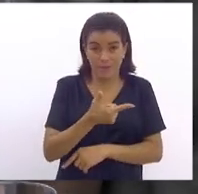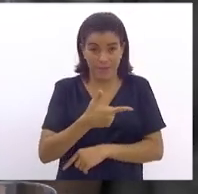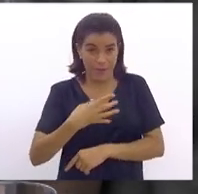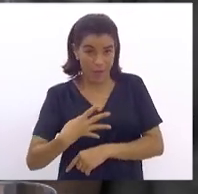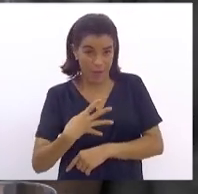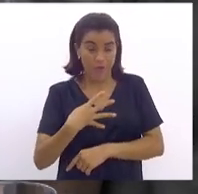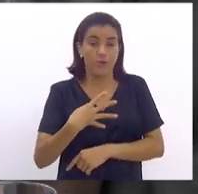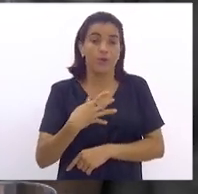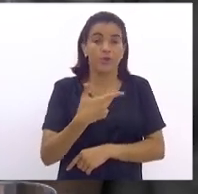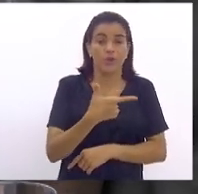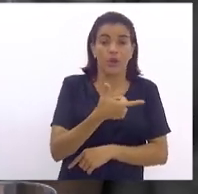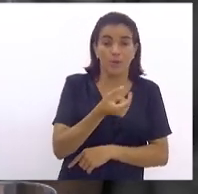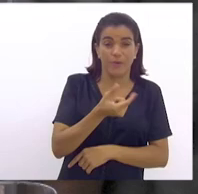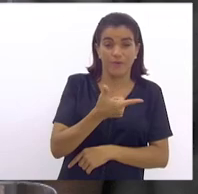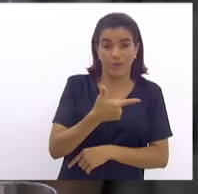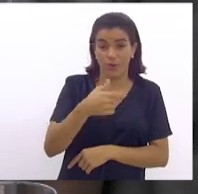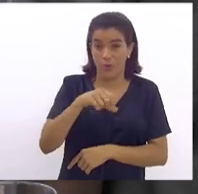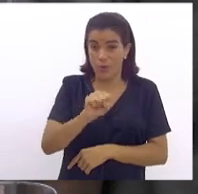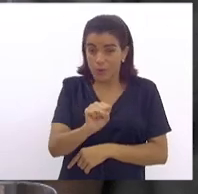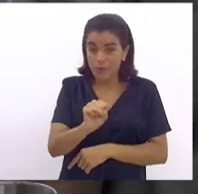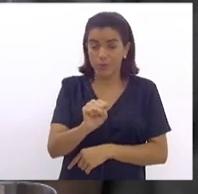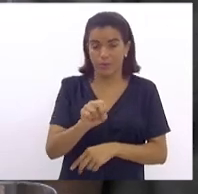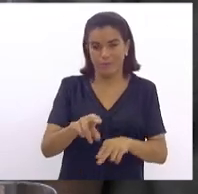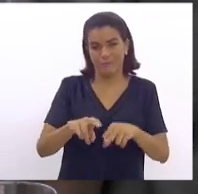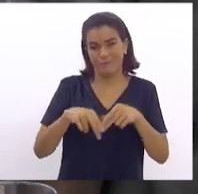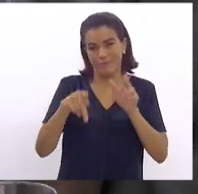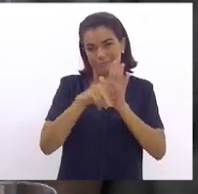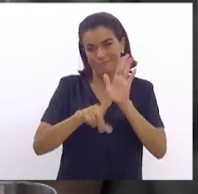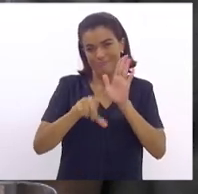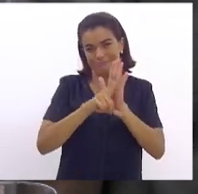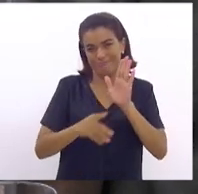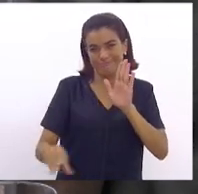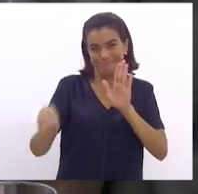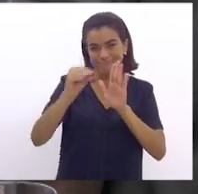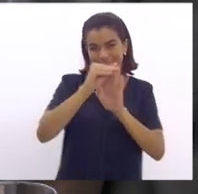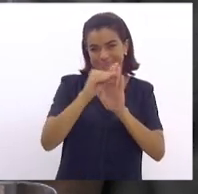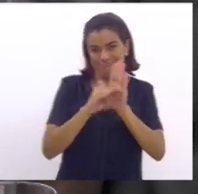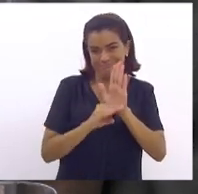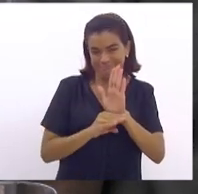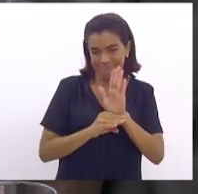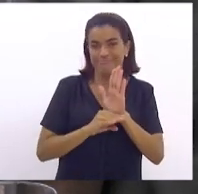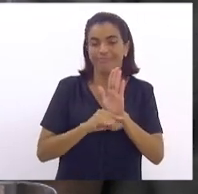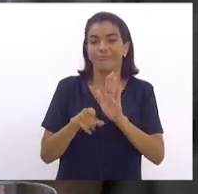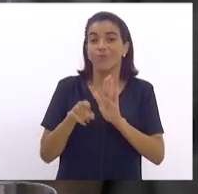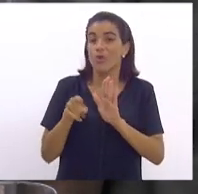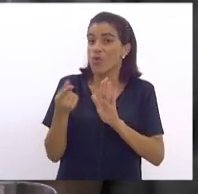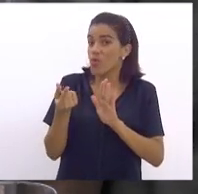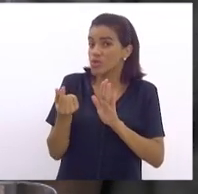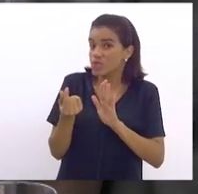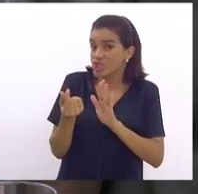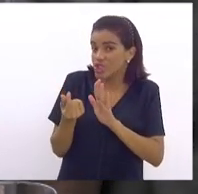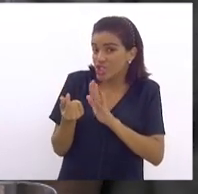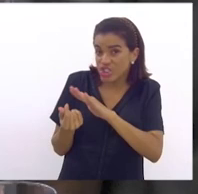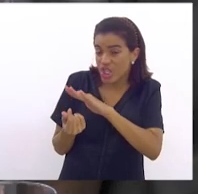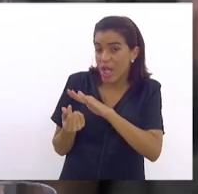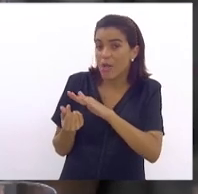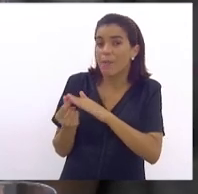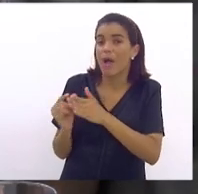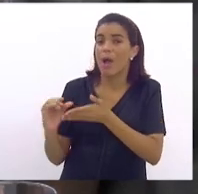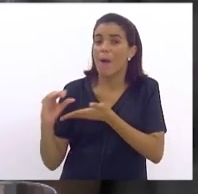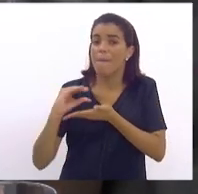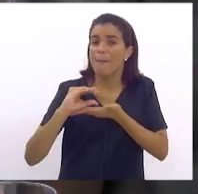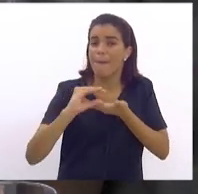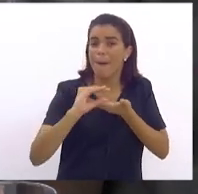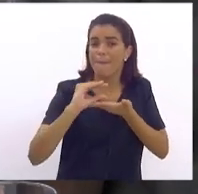e 2028, por isso o projeto está na pauta, o volume de recursos que a gente tiver no caixa será fundamental para a redistribuição do